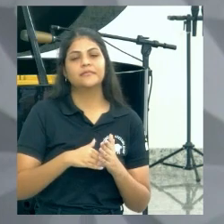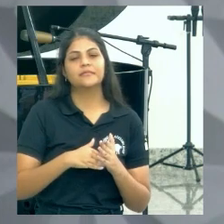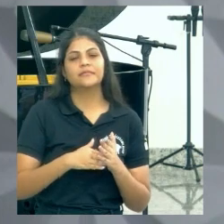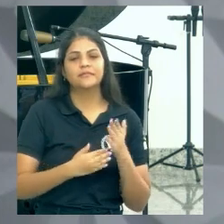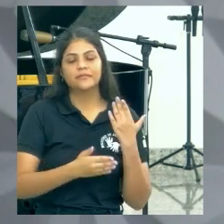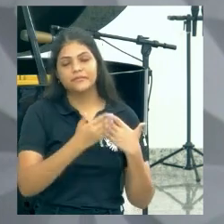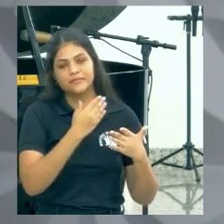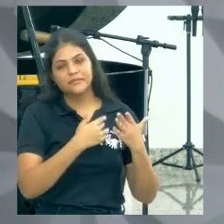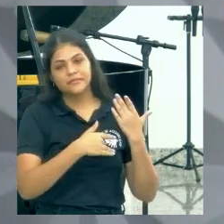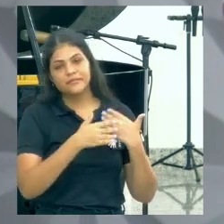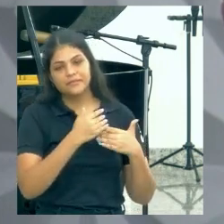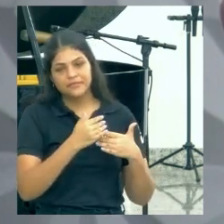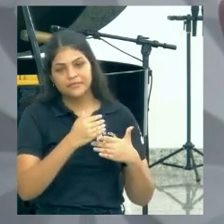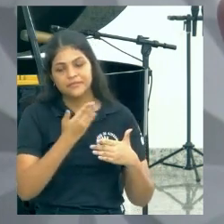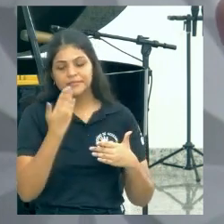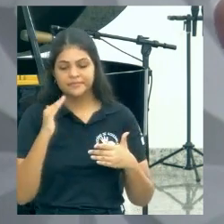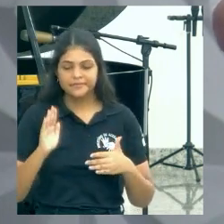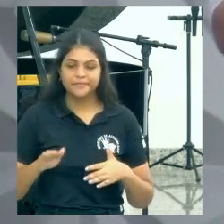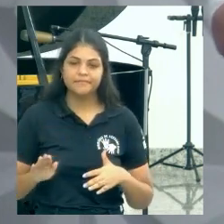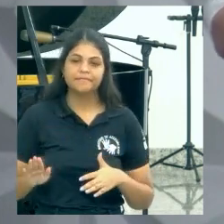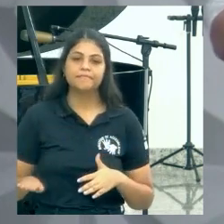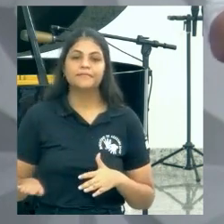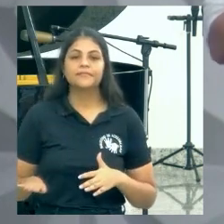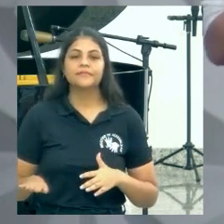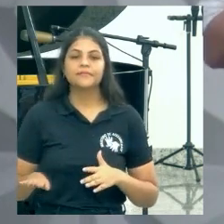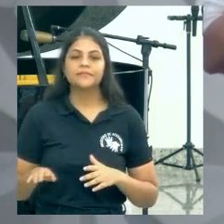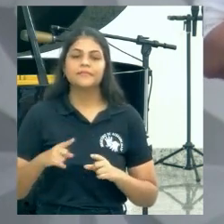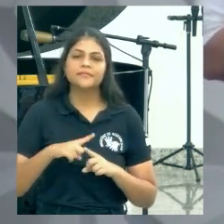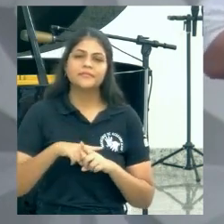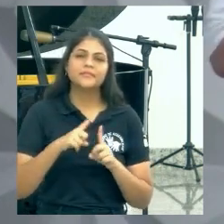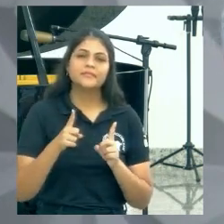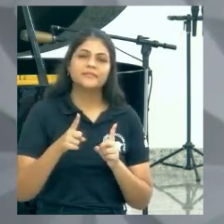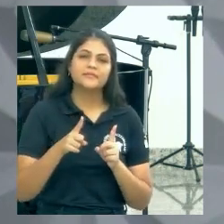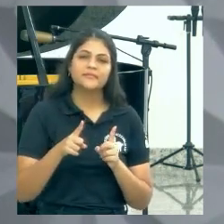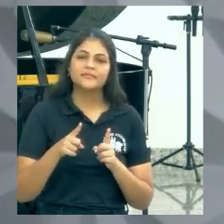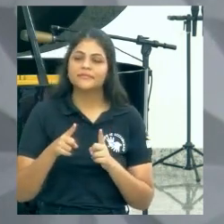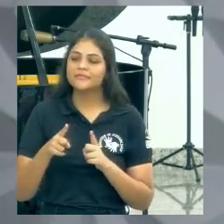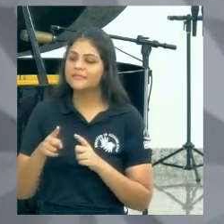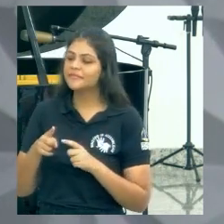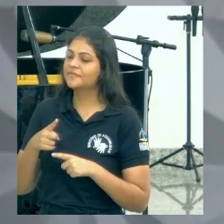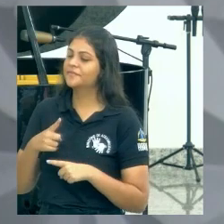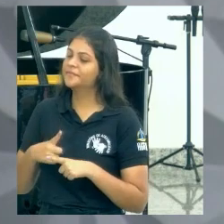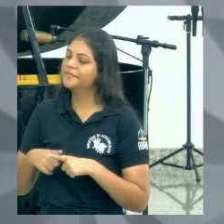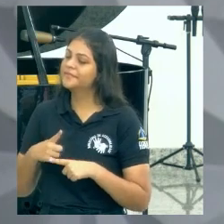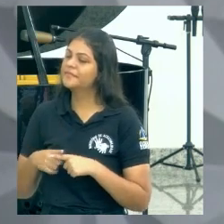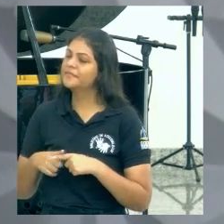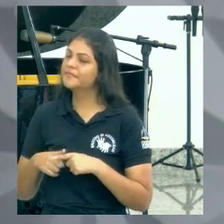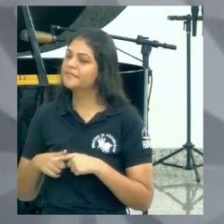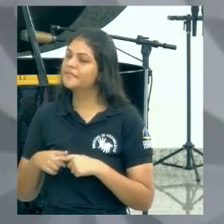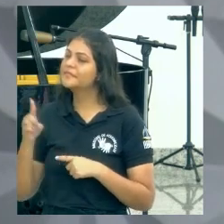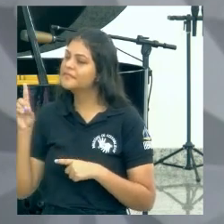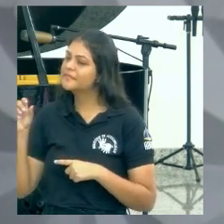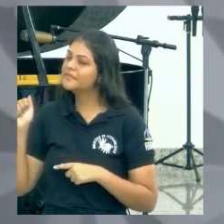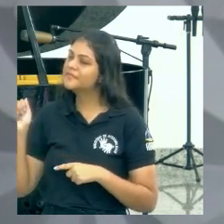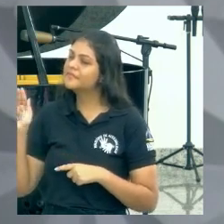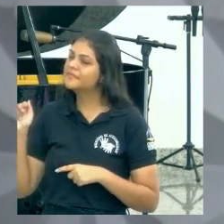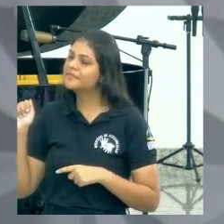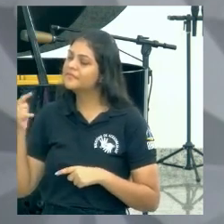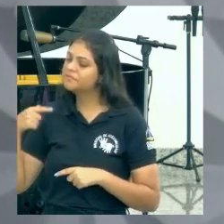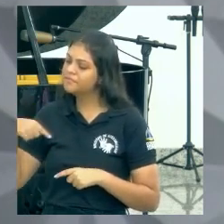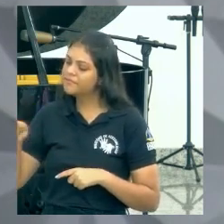E eu disse: mas, doutor, o que houve? Por que Davi vai para a UTI